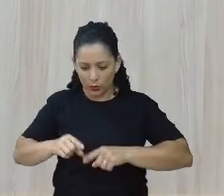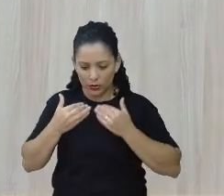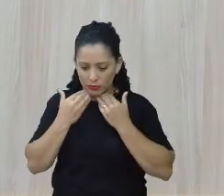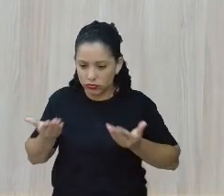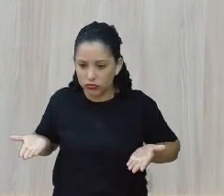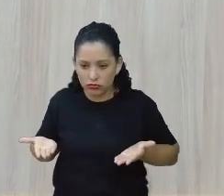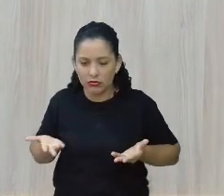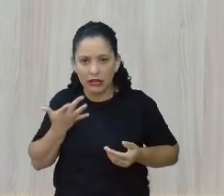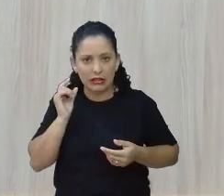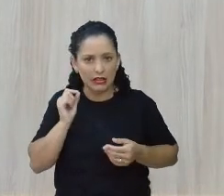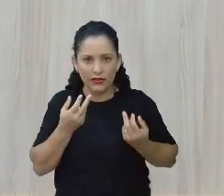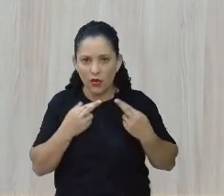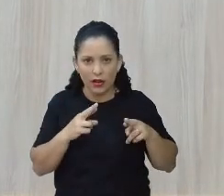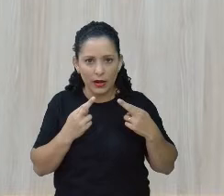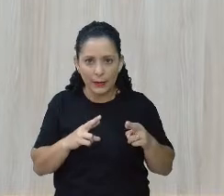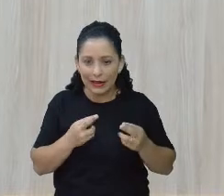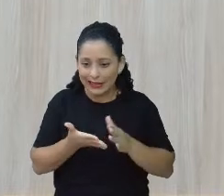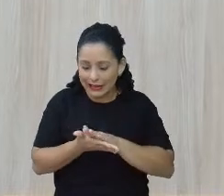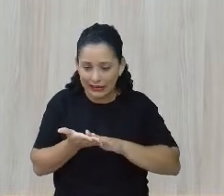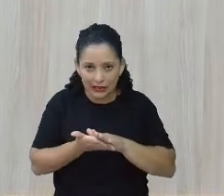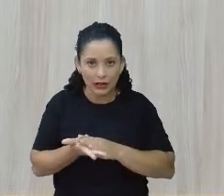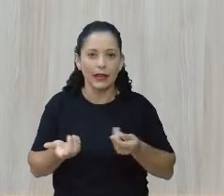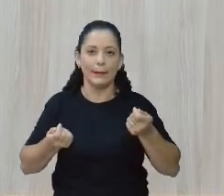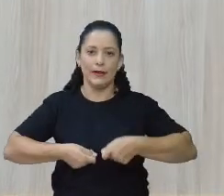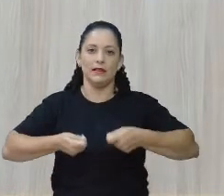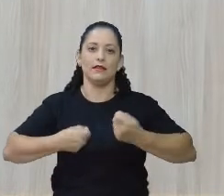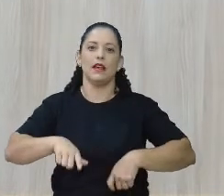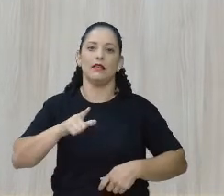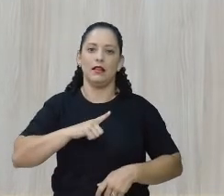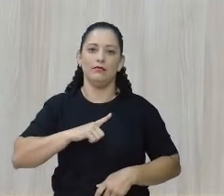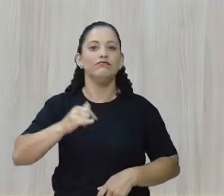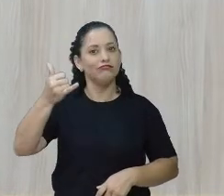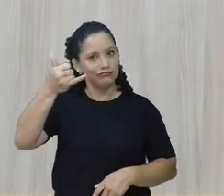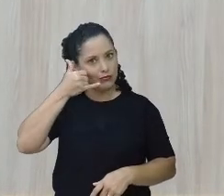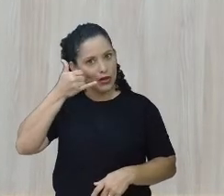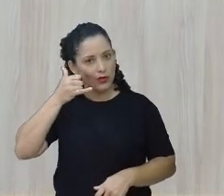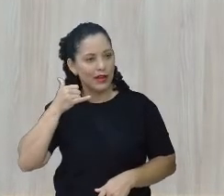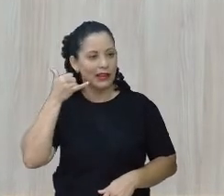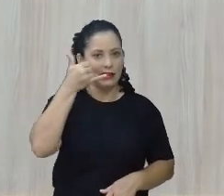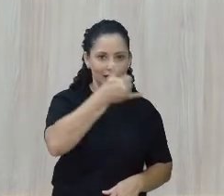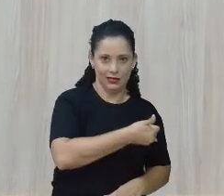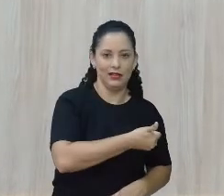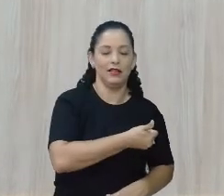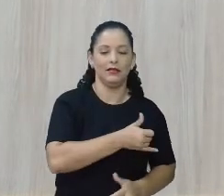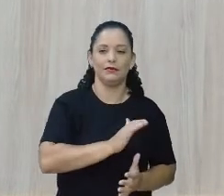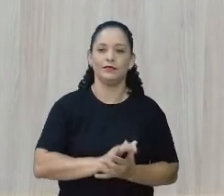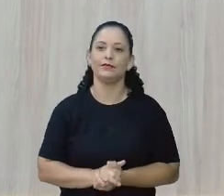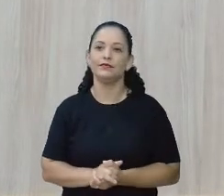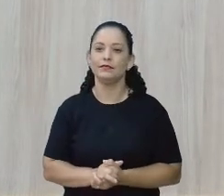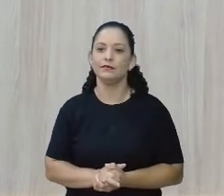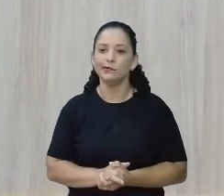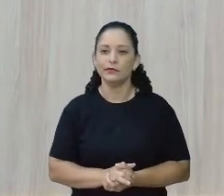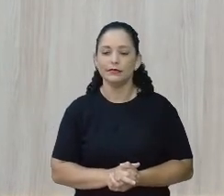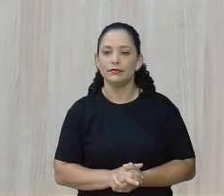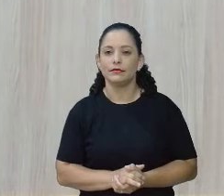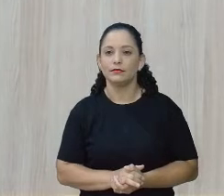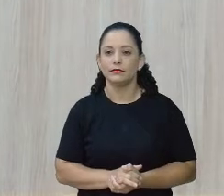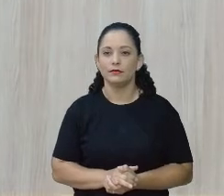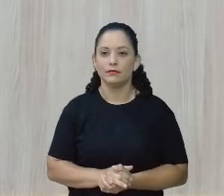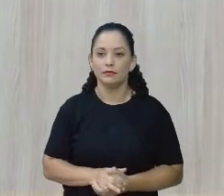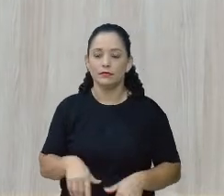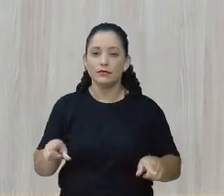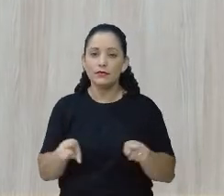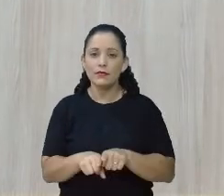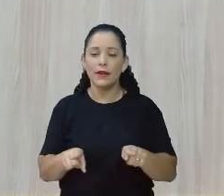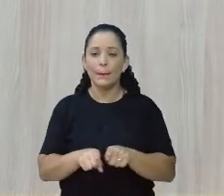quem reclamar. É necessário ter recurso para se recorrer, obviamente. Com reflexo dessa mesma tendência,